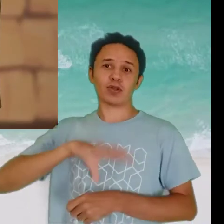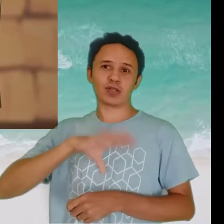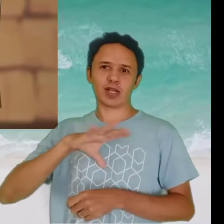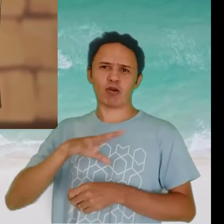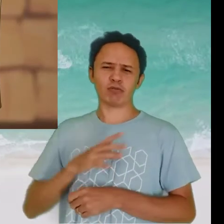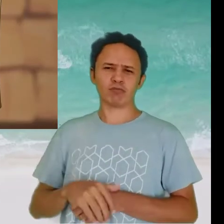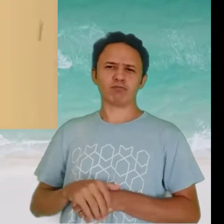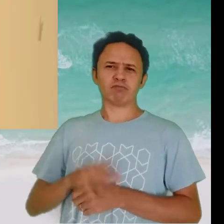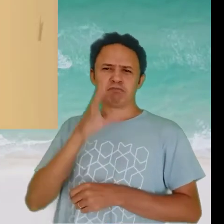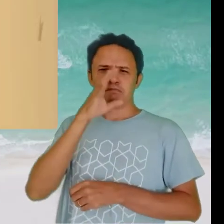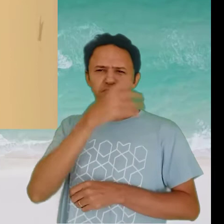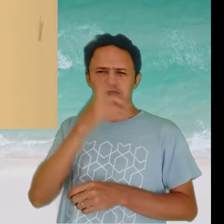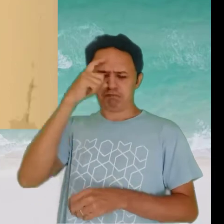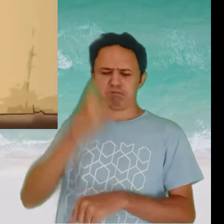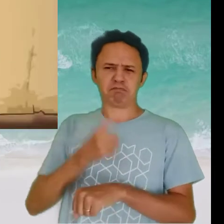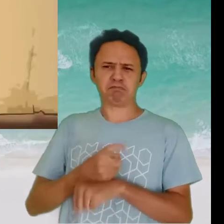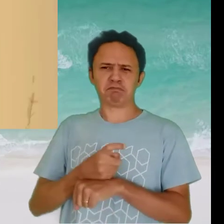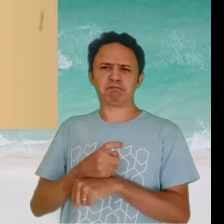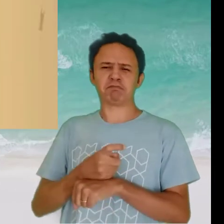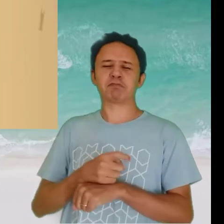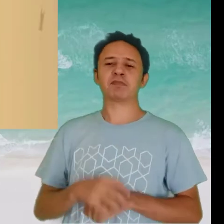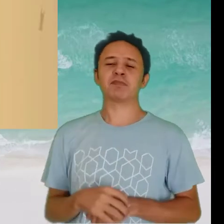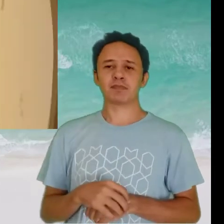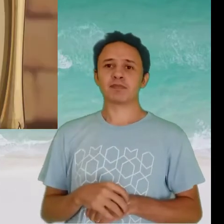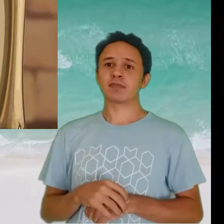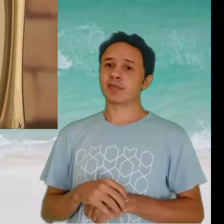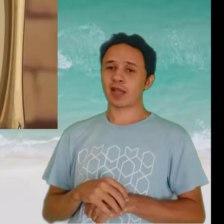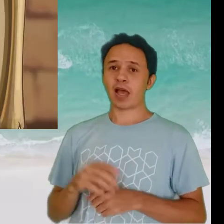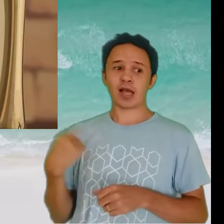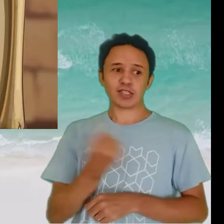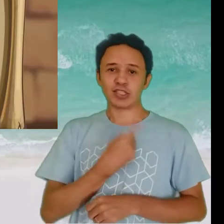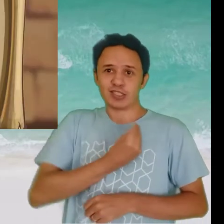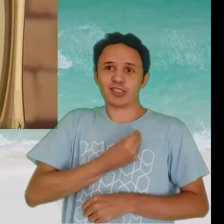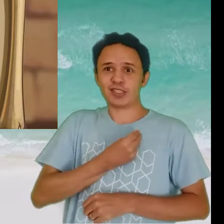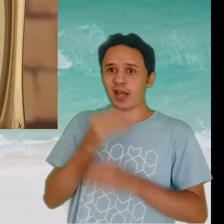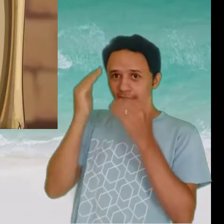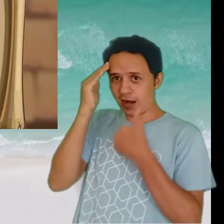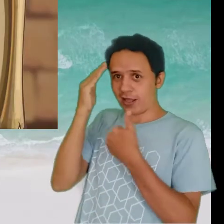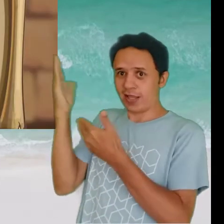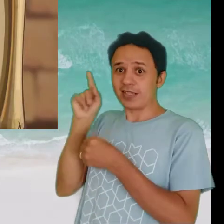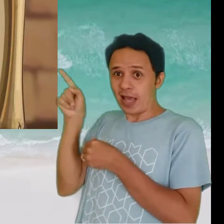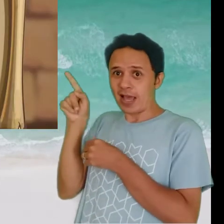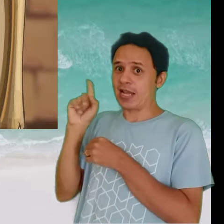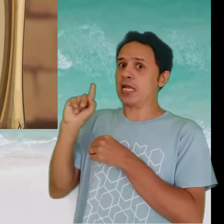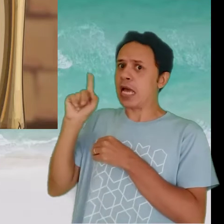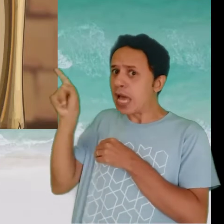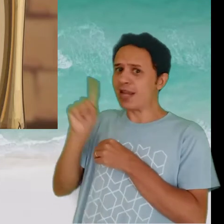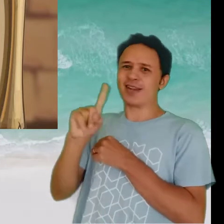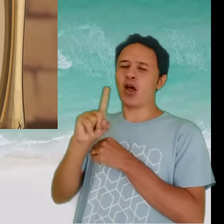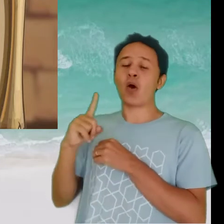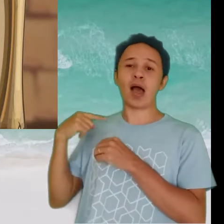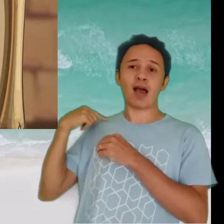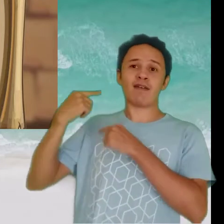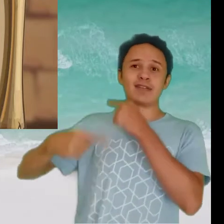português. Casca grossa, macho, raiz. E se a gente existe hoje, agradeça a ele, não a ele, mas